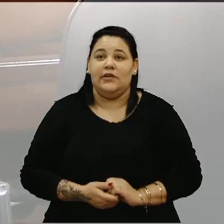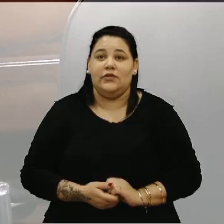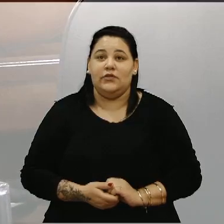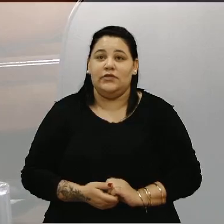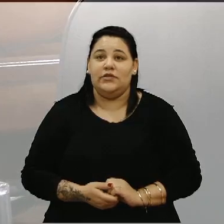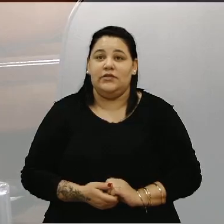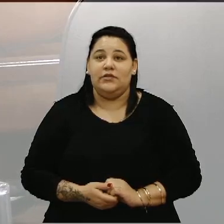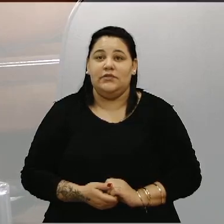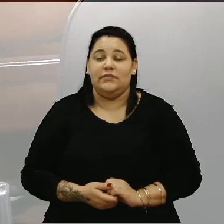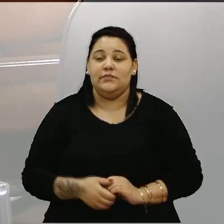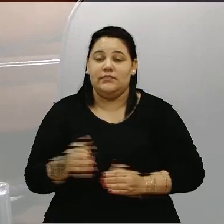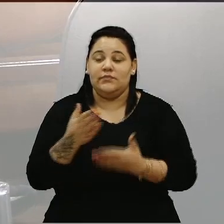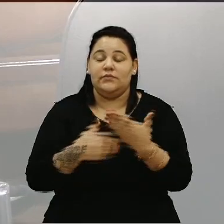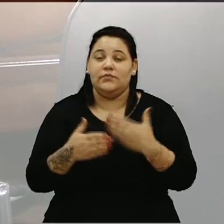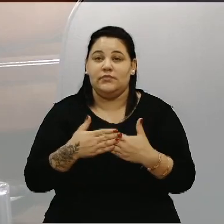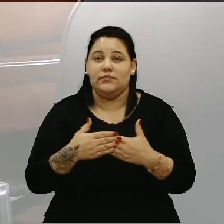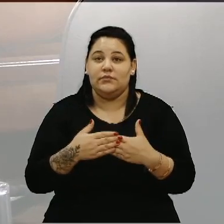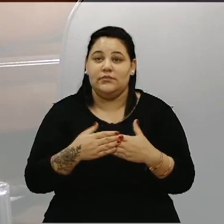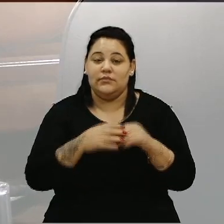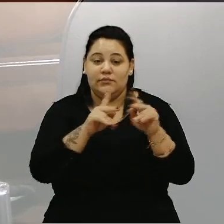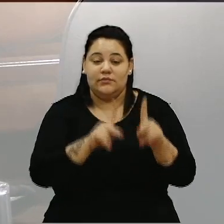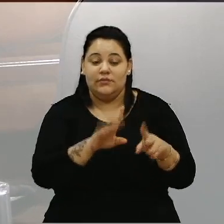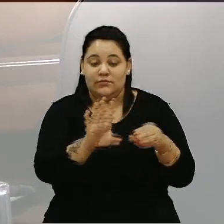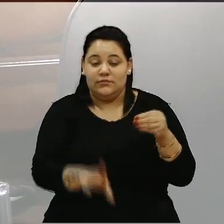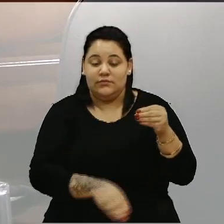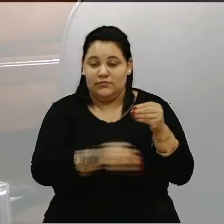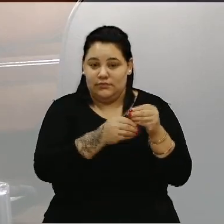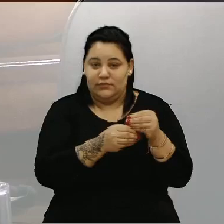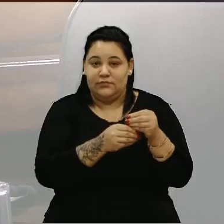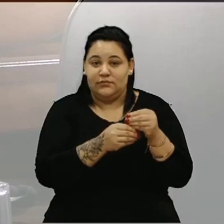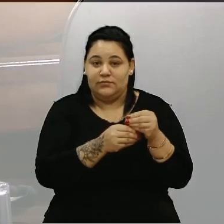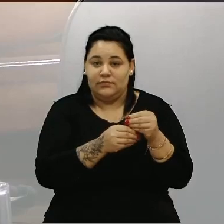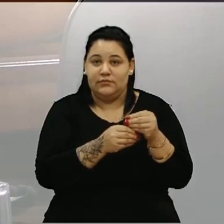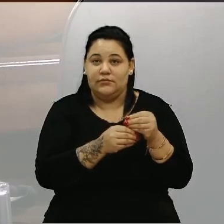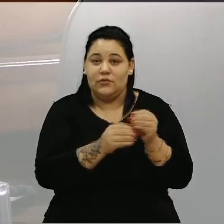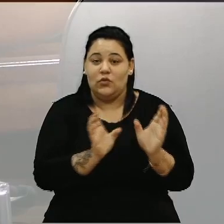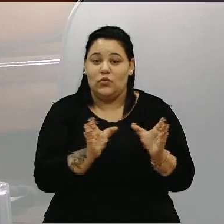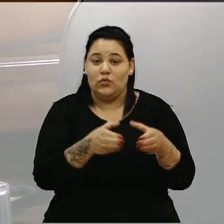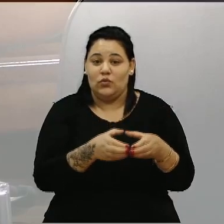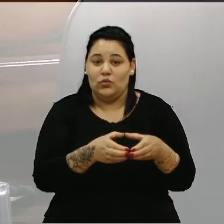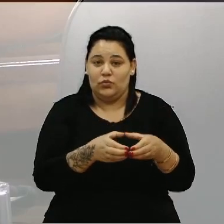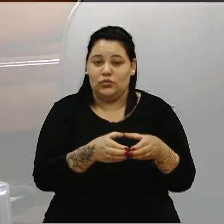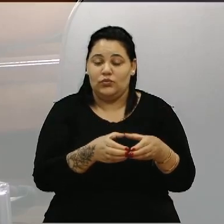que compõem o Conselho da Maesa, inclusive